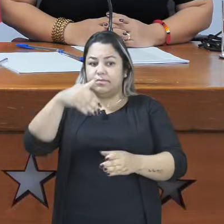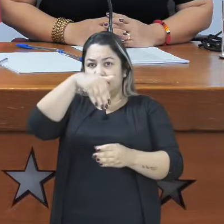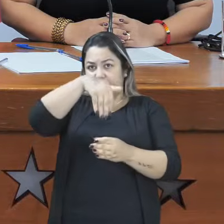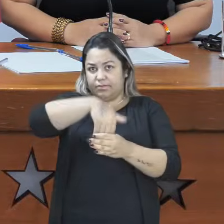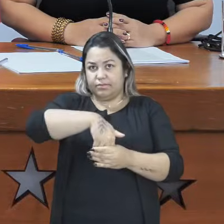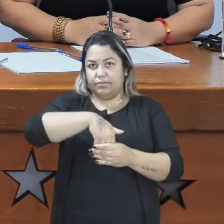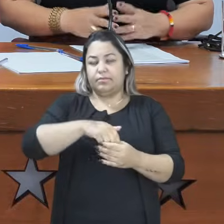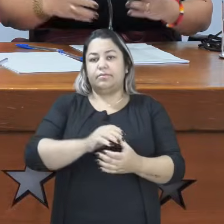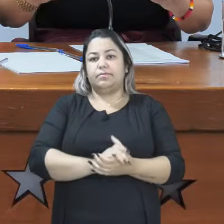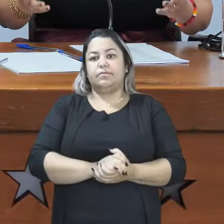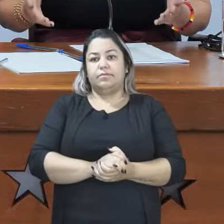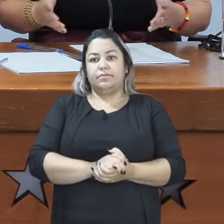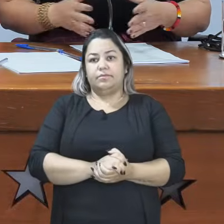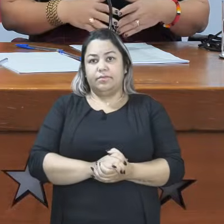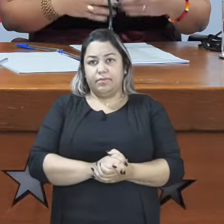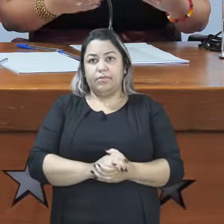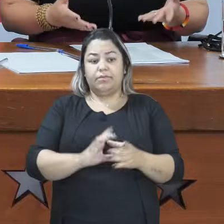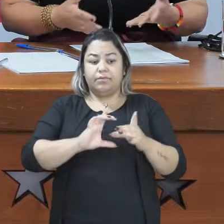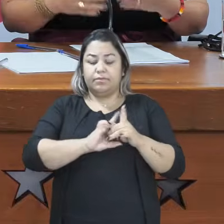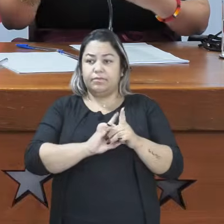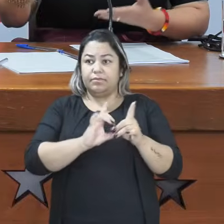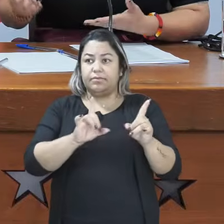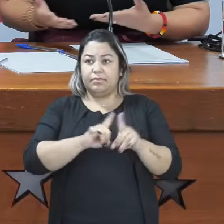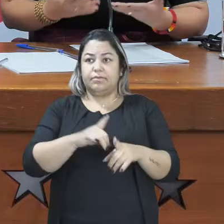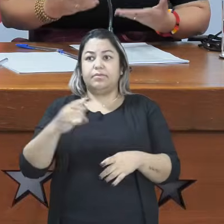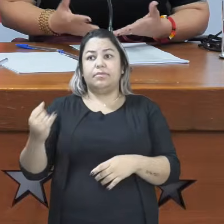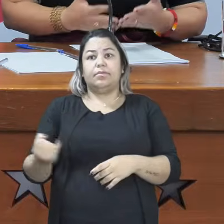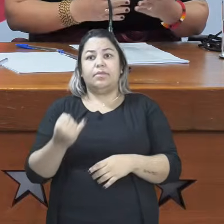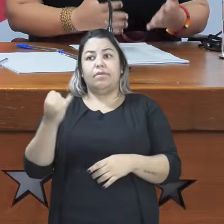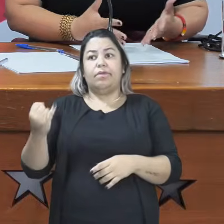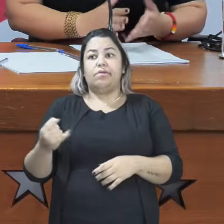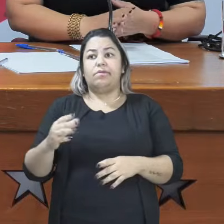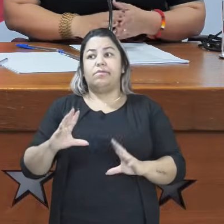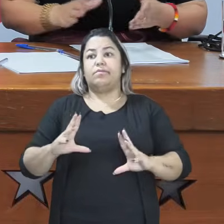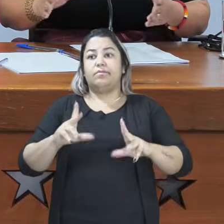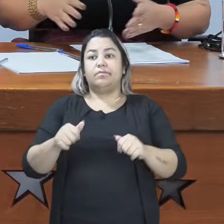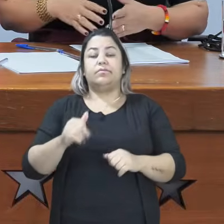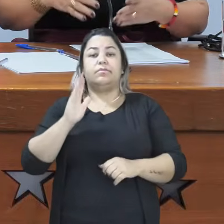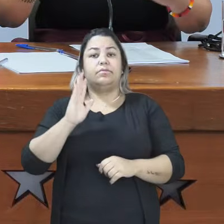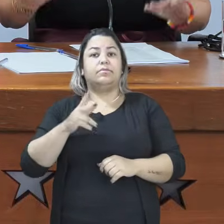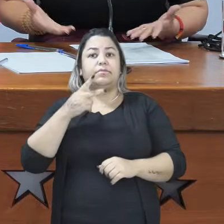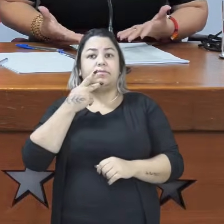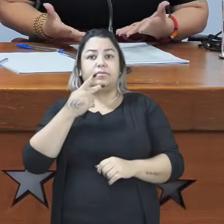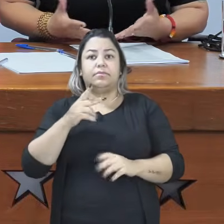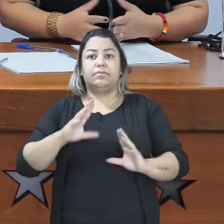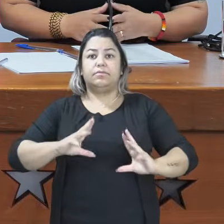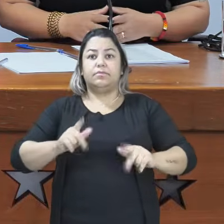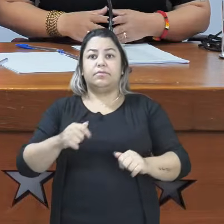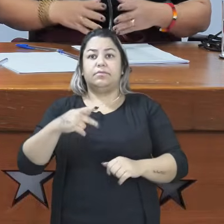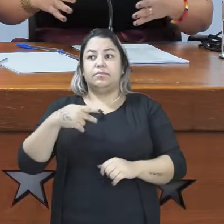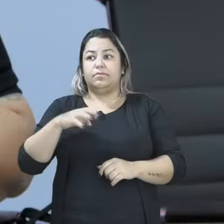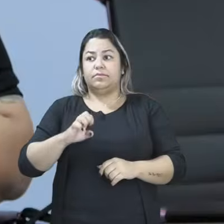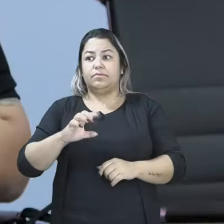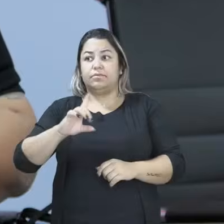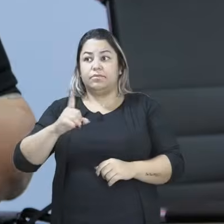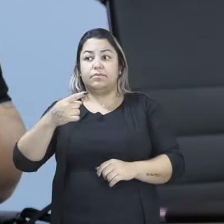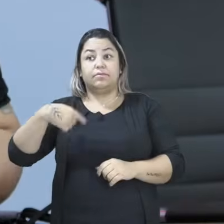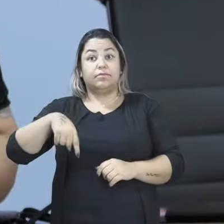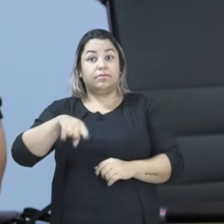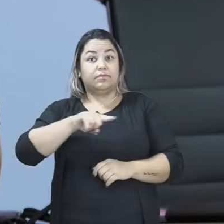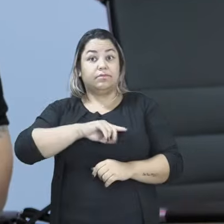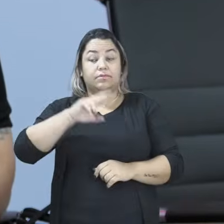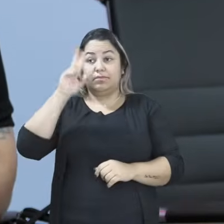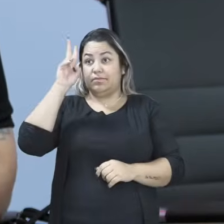Então, de forma democrática, é importante ressaltar aqui, todo mundo já falou, mas eu quero dizer, esse é o maior PED da nossa história. Então, é